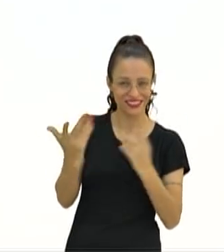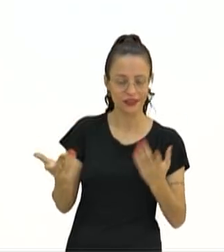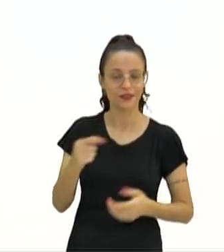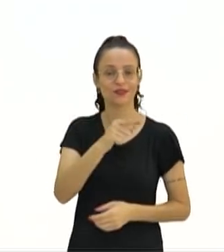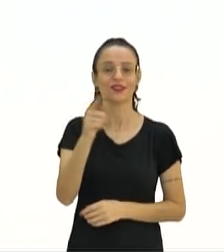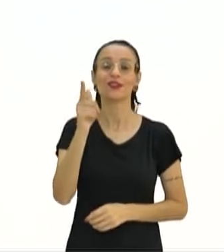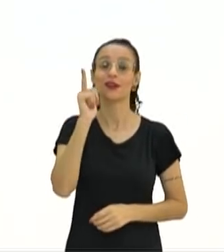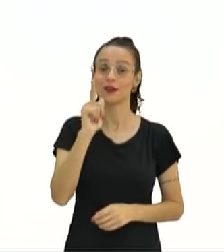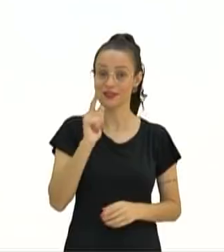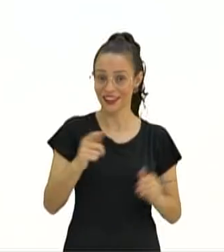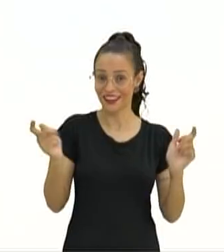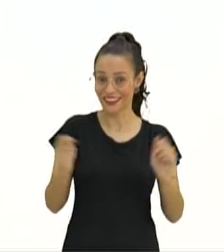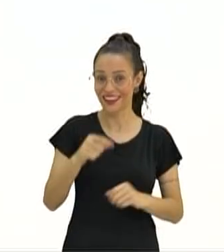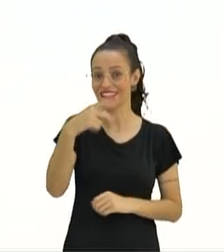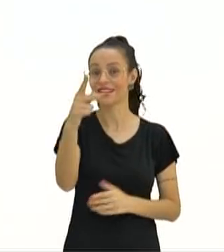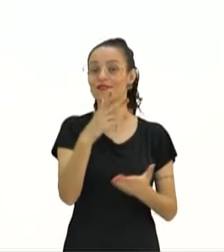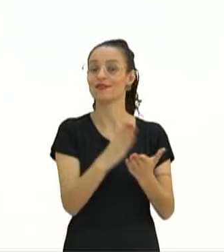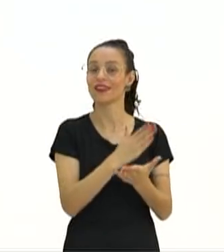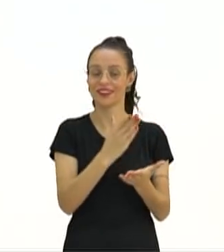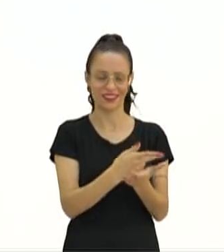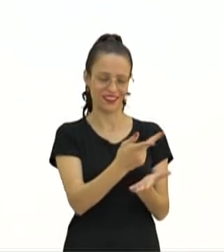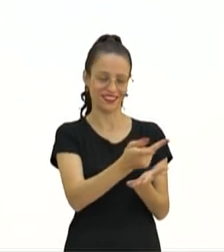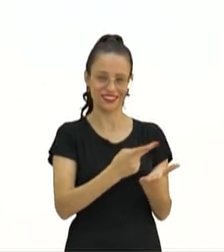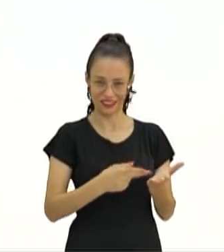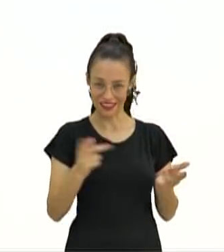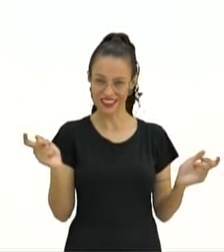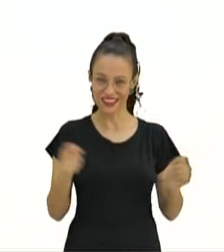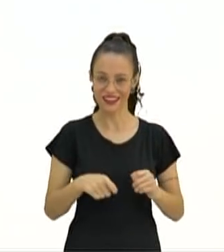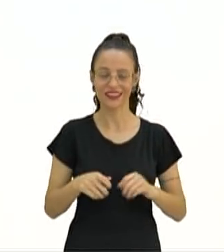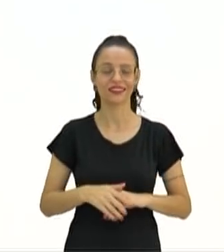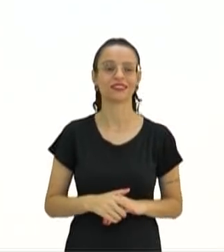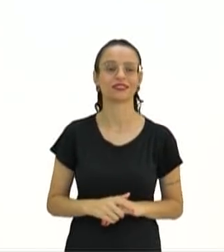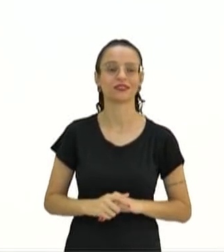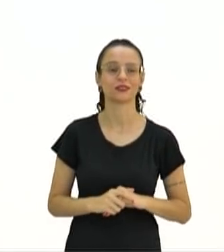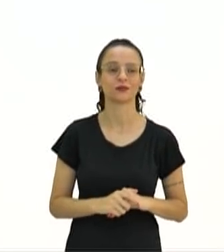conseguiria reproduzir no seu caderno esse tipo de padronagem?